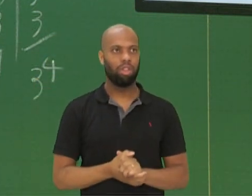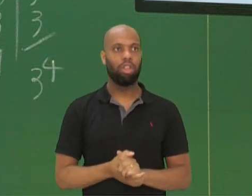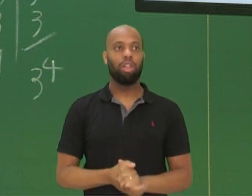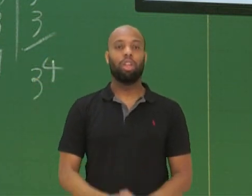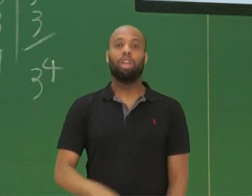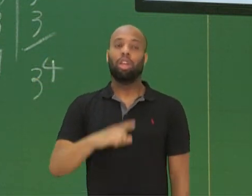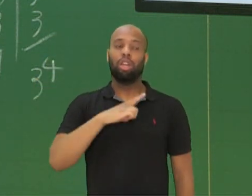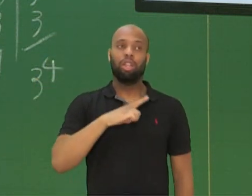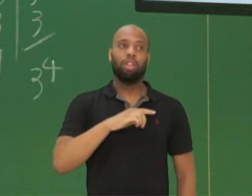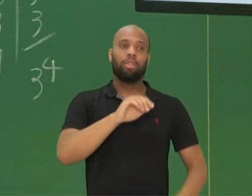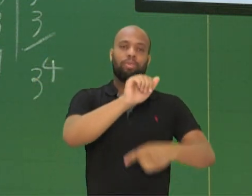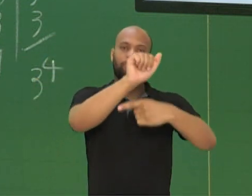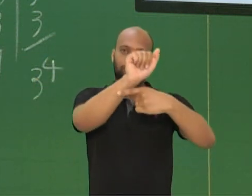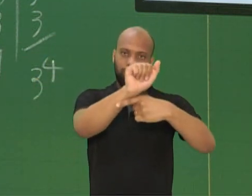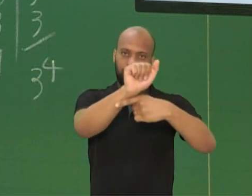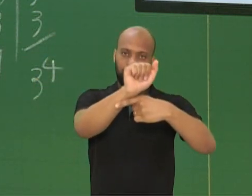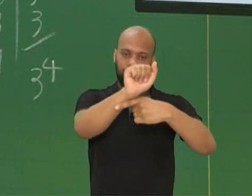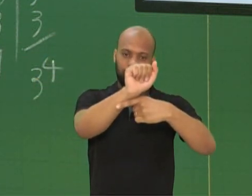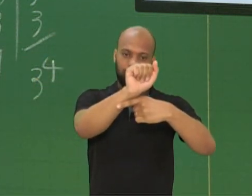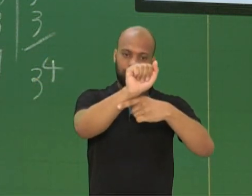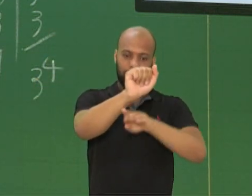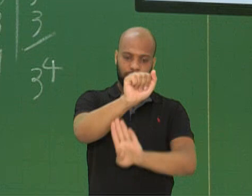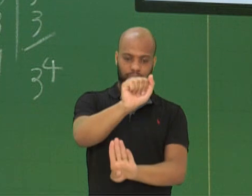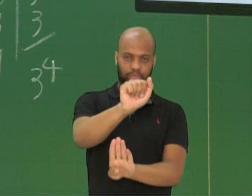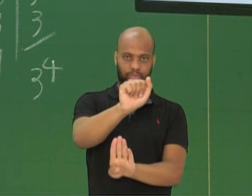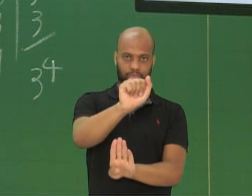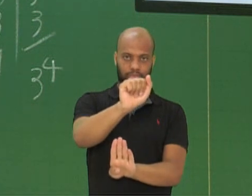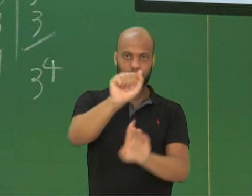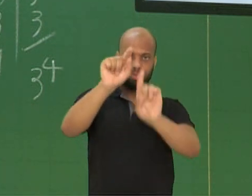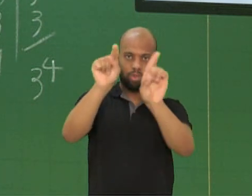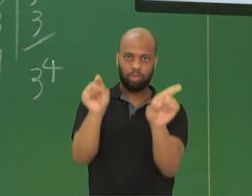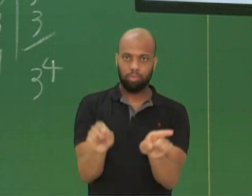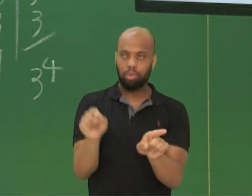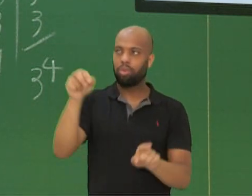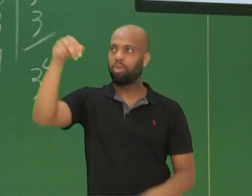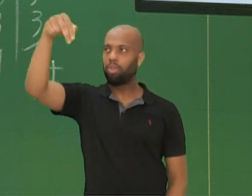da igualdade. Que esse é o grande momento, olha só.